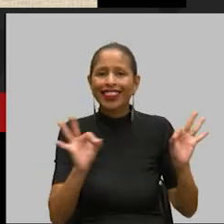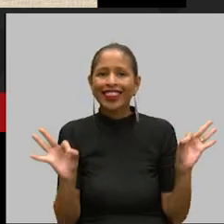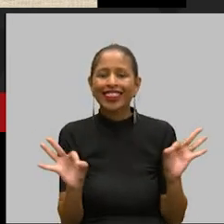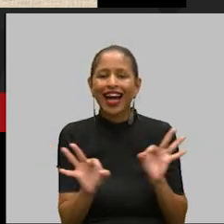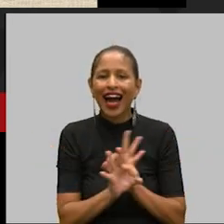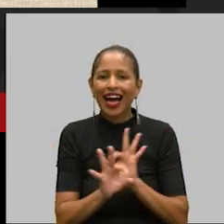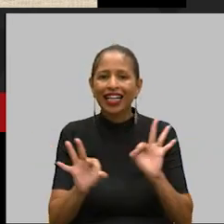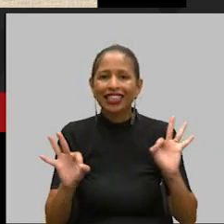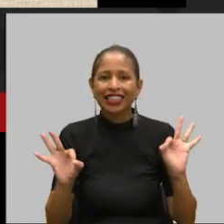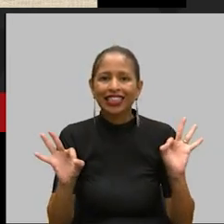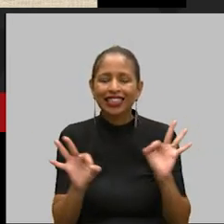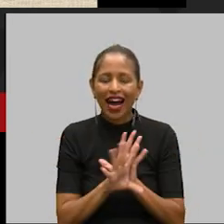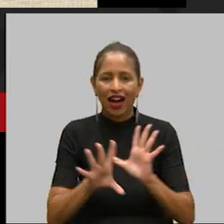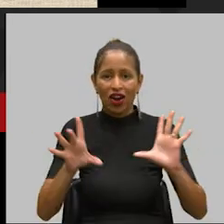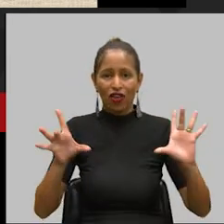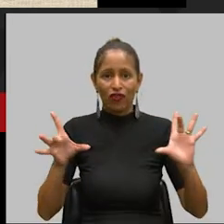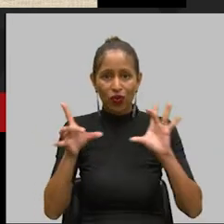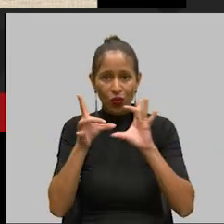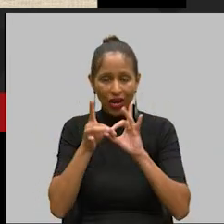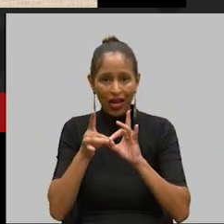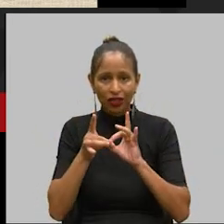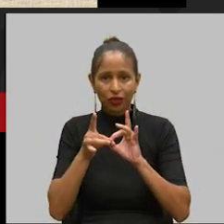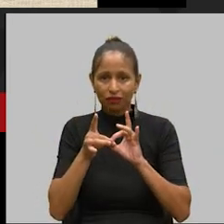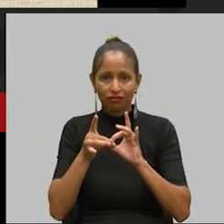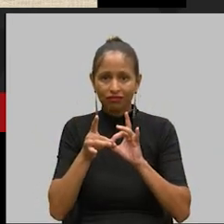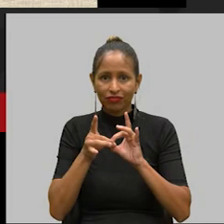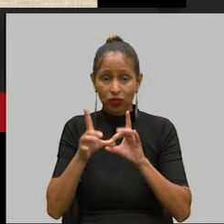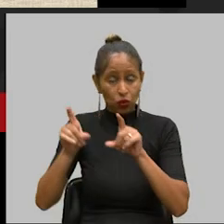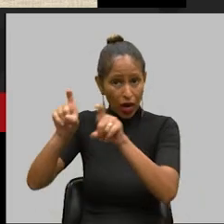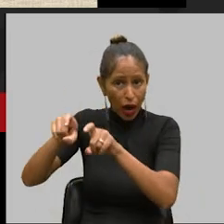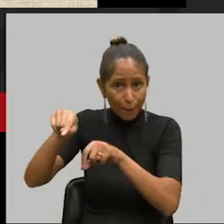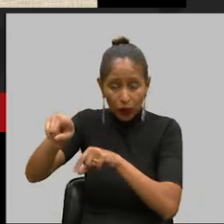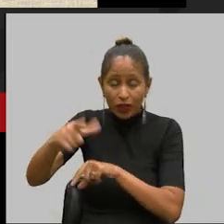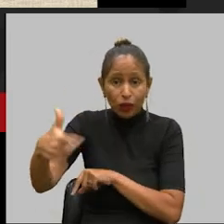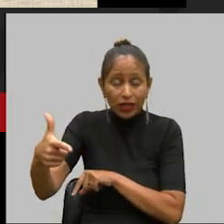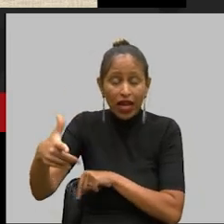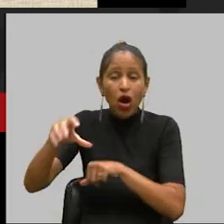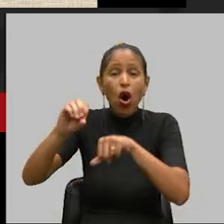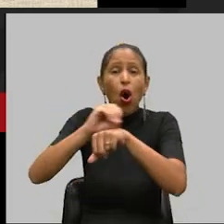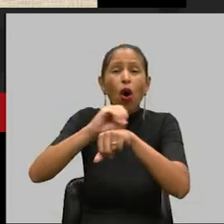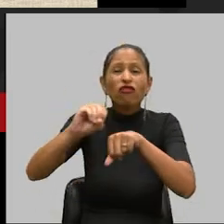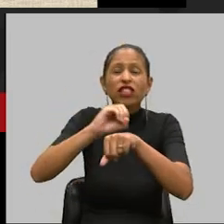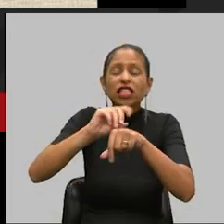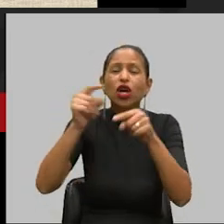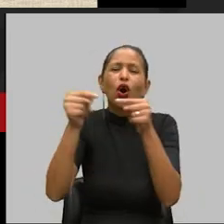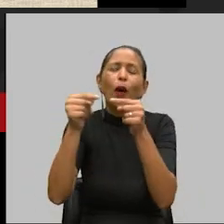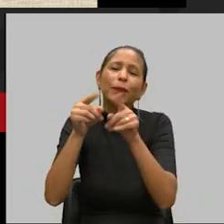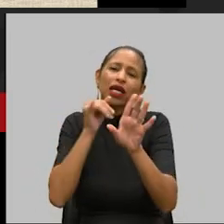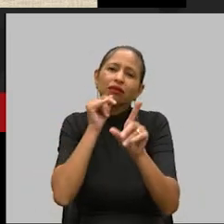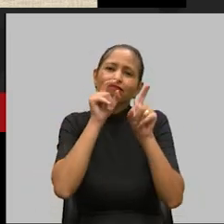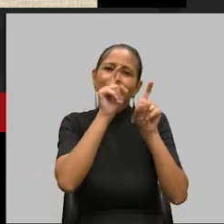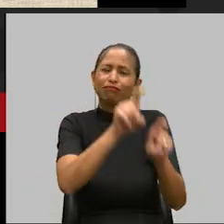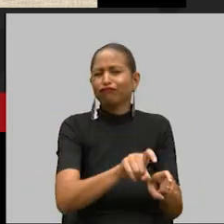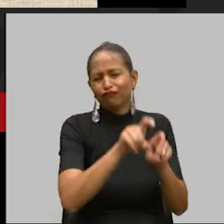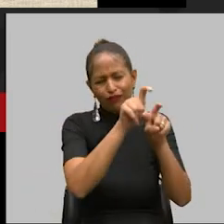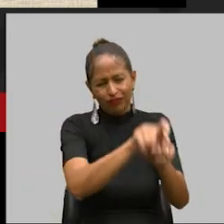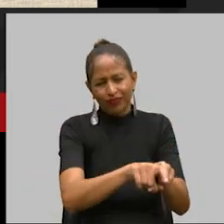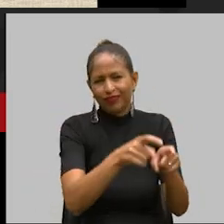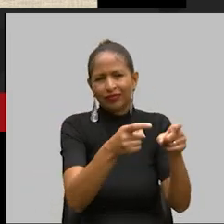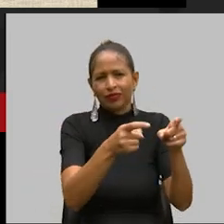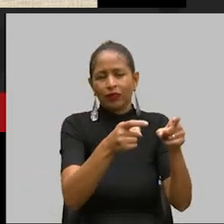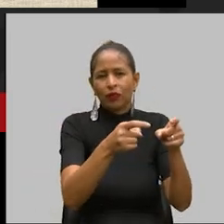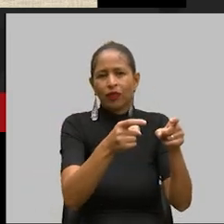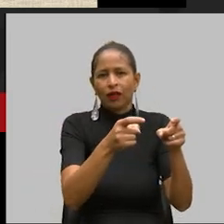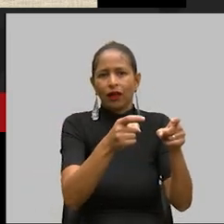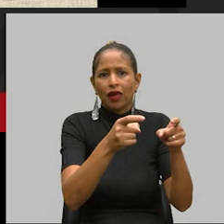vinculado ao modo de produção e reprodução de vida no campo não tem uma oficina ligada por exemplo a agroecologia sabe na no